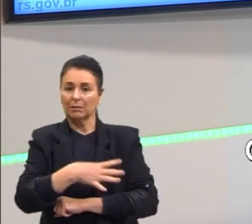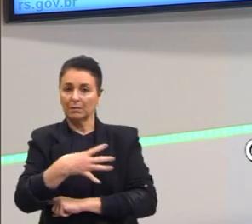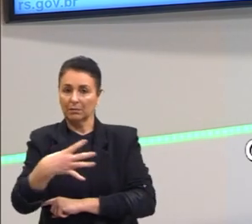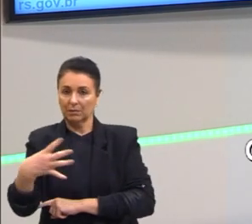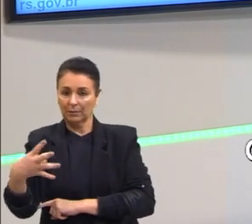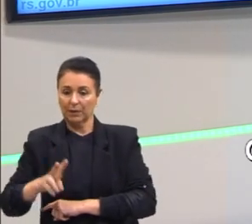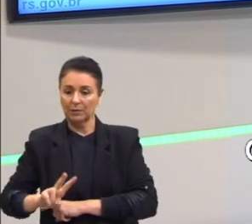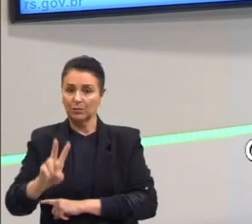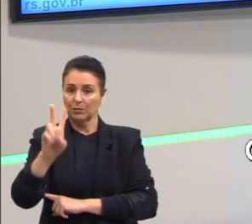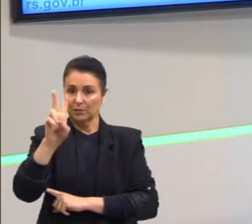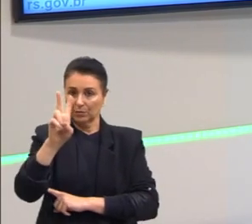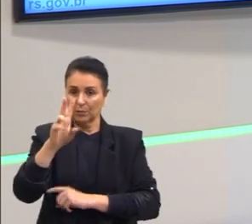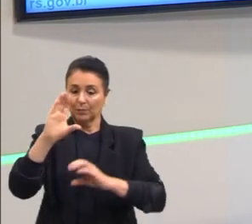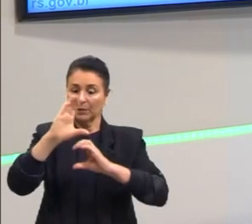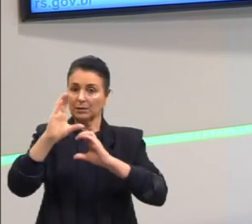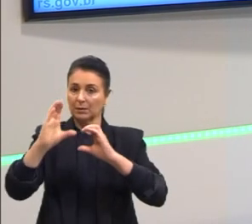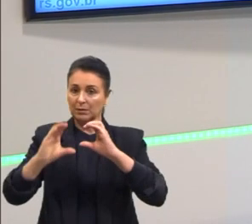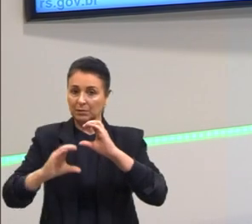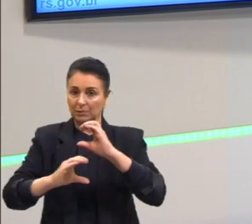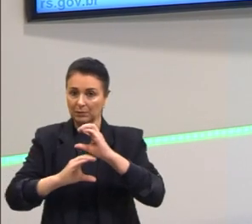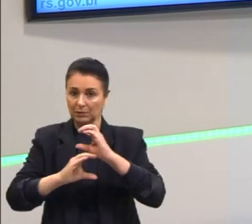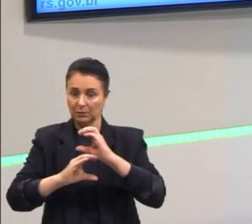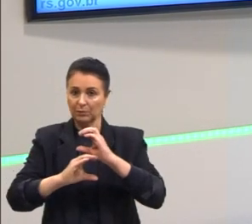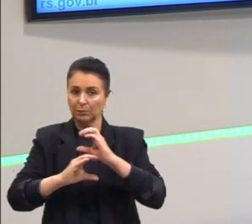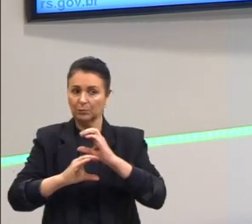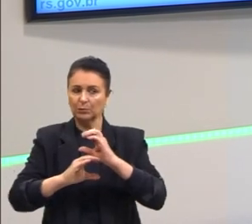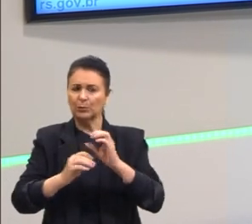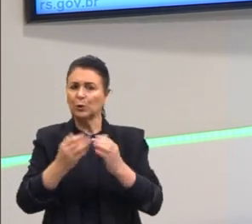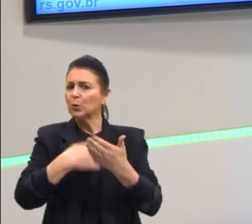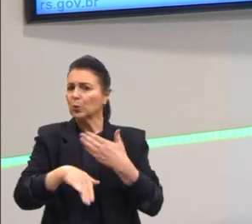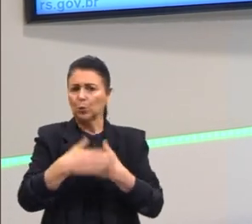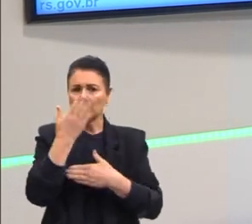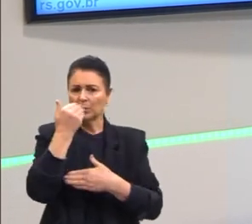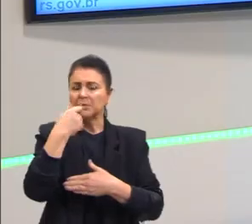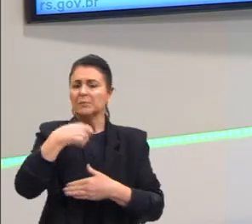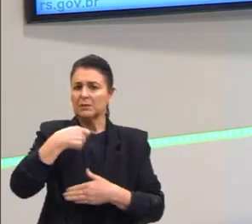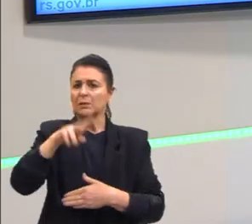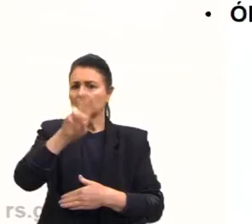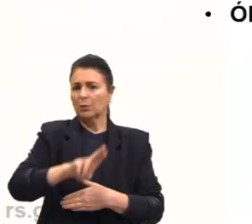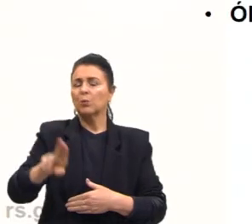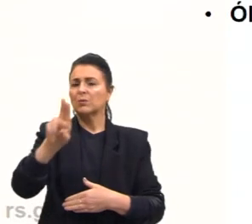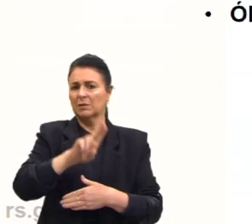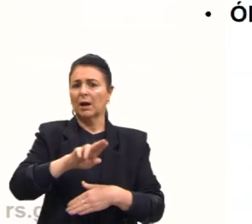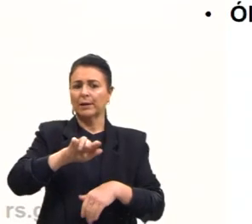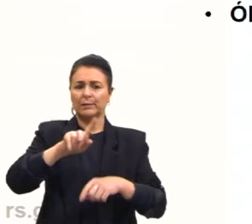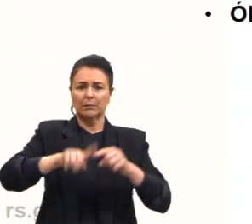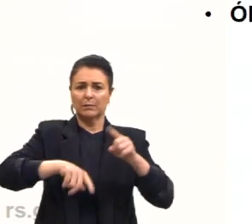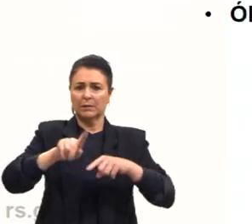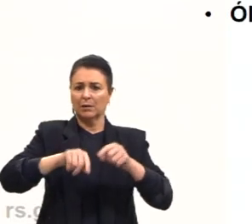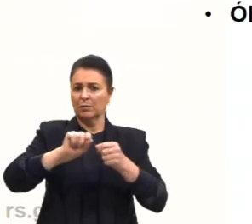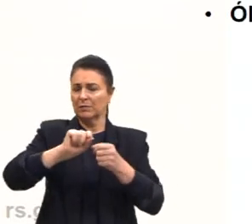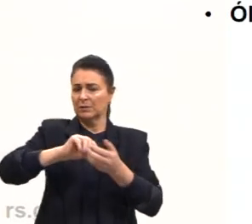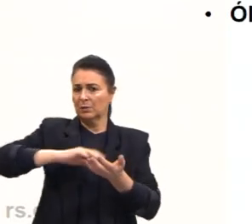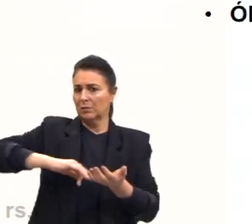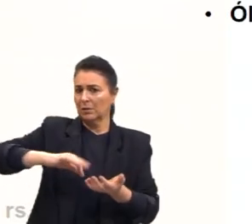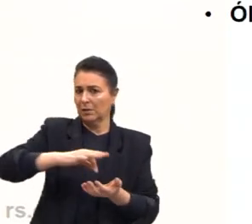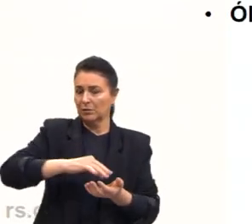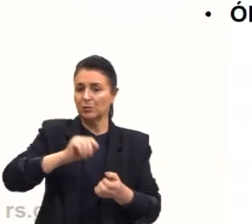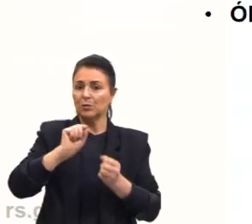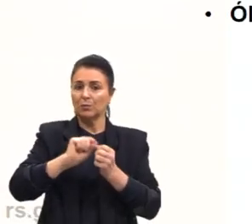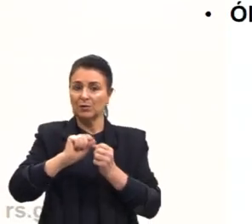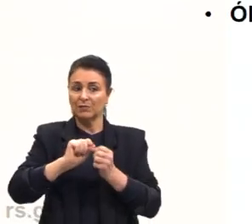para para essa composição Então nem todo alimento precisa ser utilizado o equipamento para fazer o cálculo a gente pode fazer um